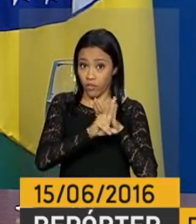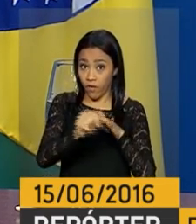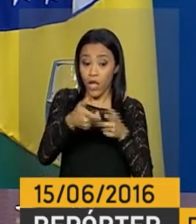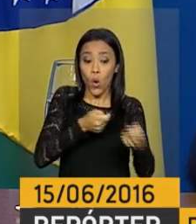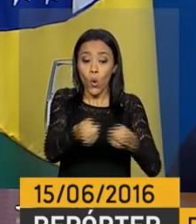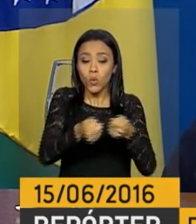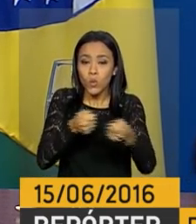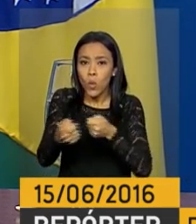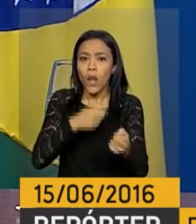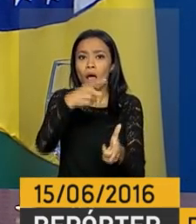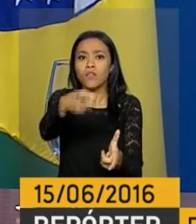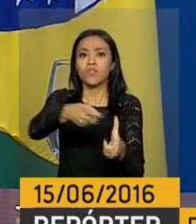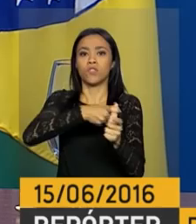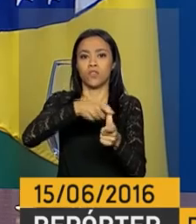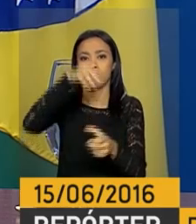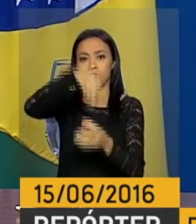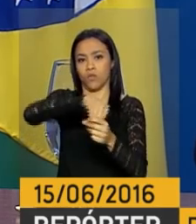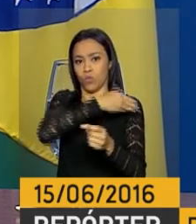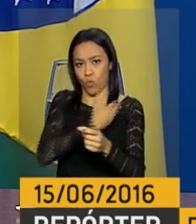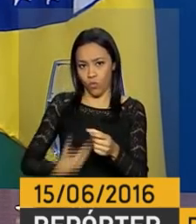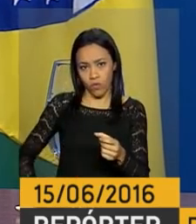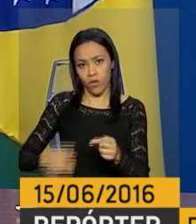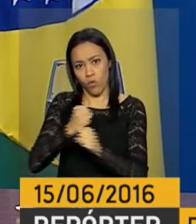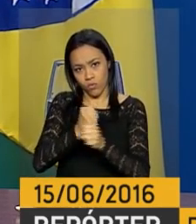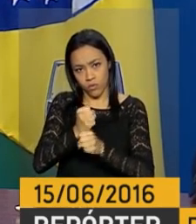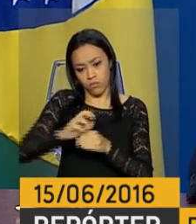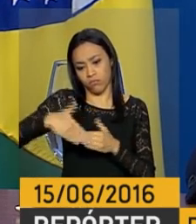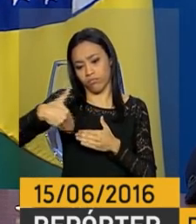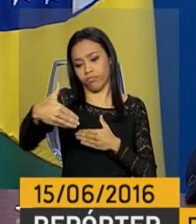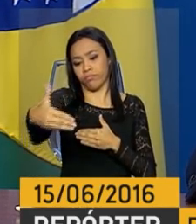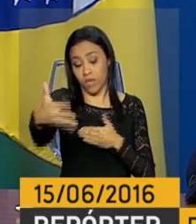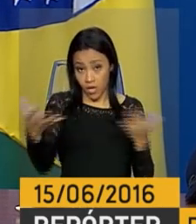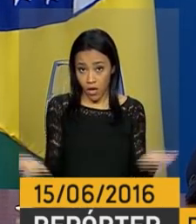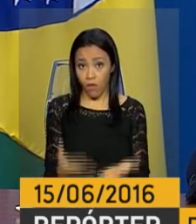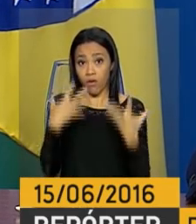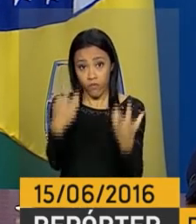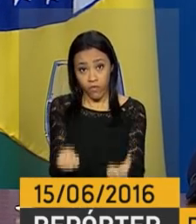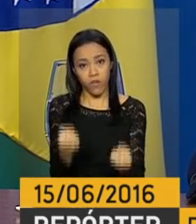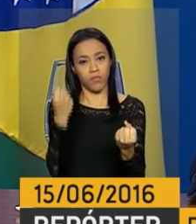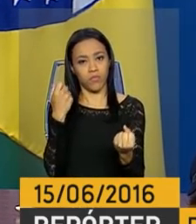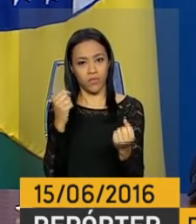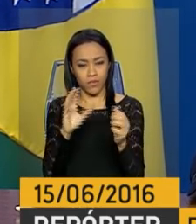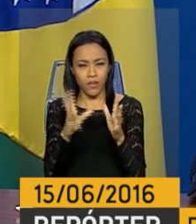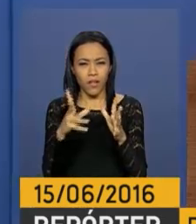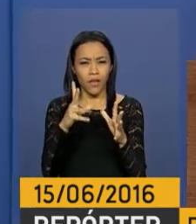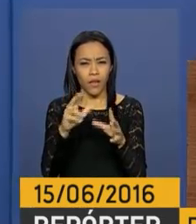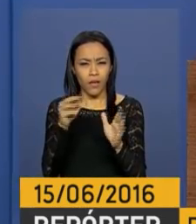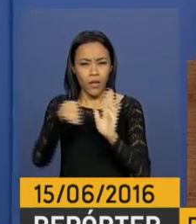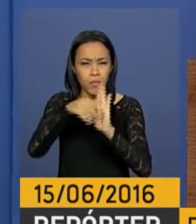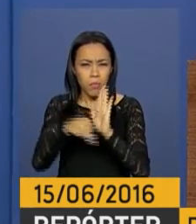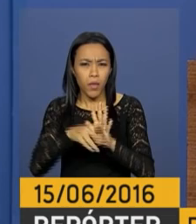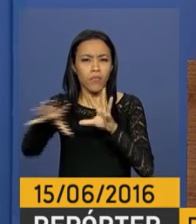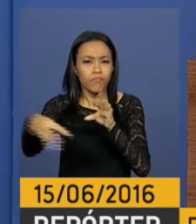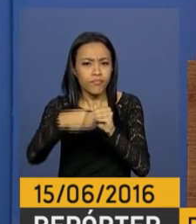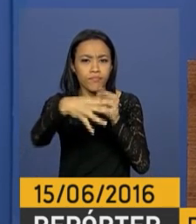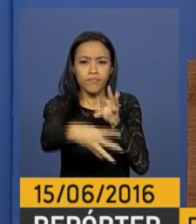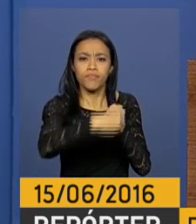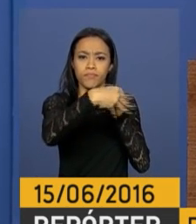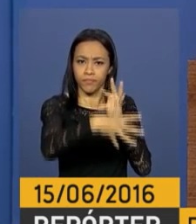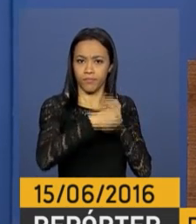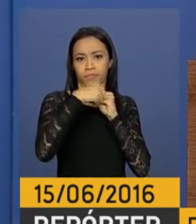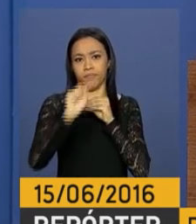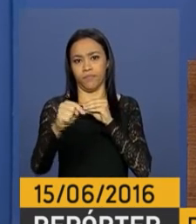a dívida pública ao longo do tempo e agora vamos trabalhar em medidas complementares. Rimabar